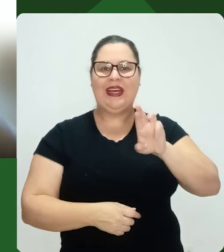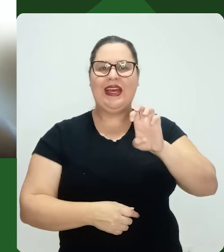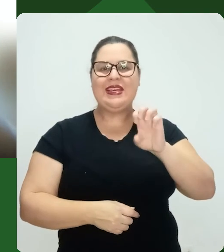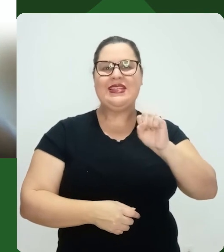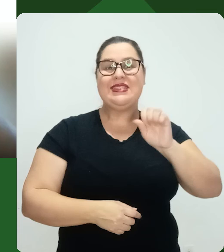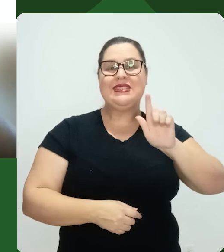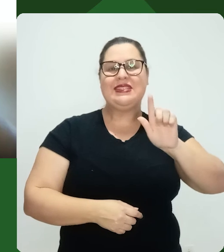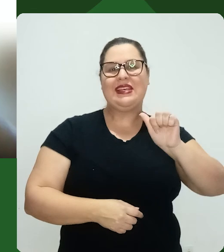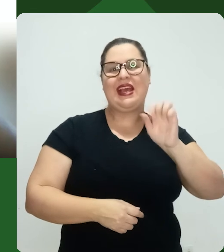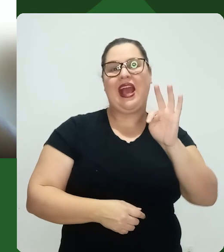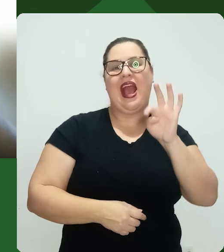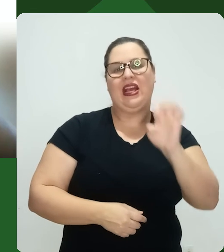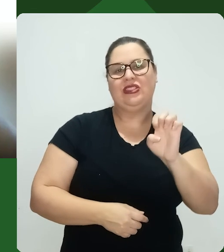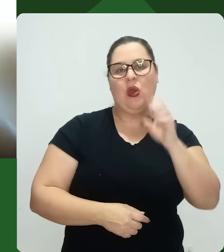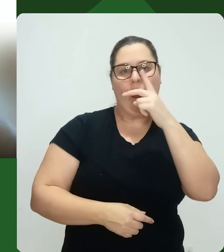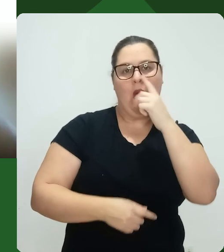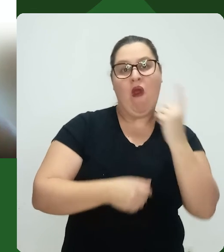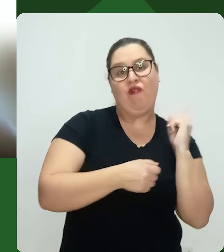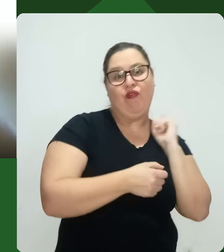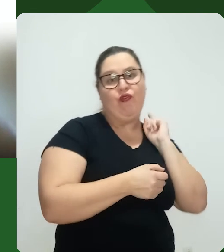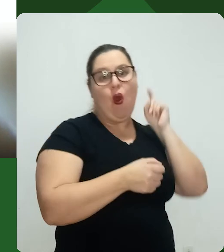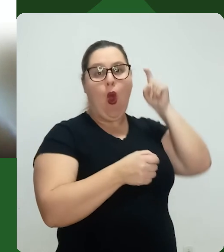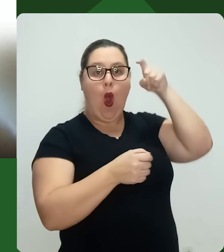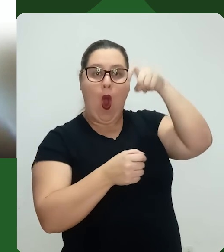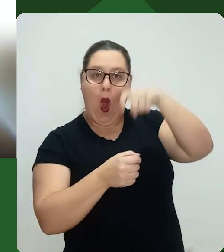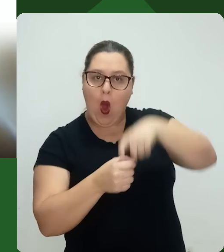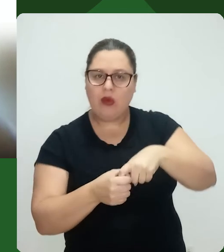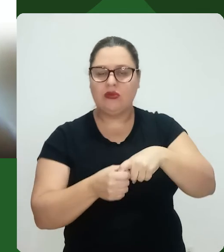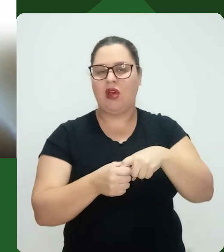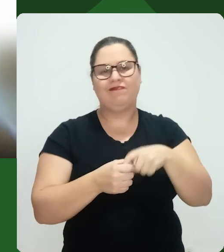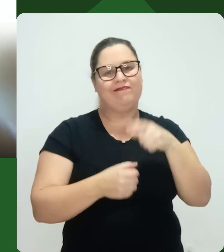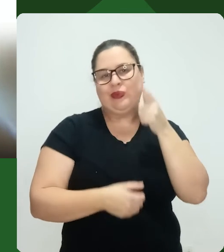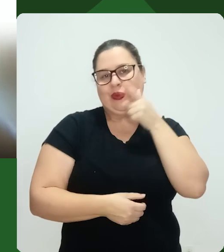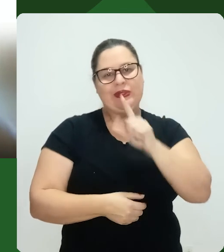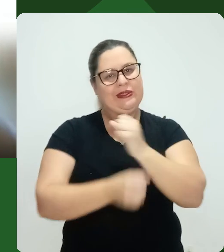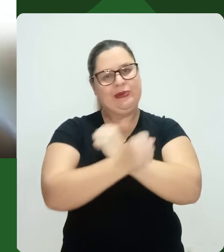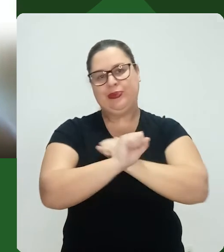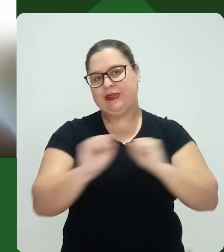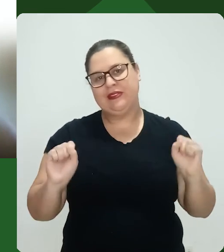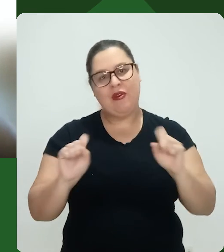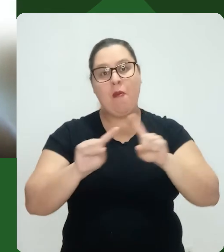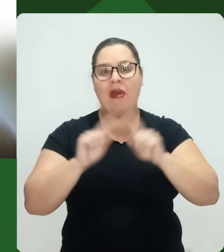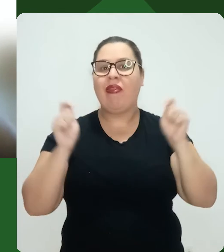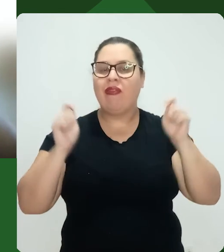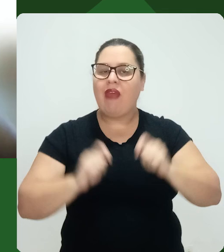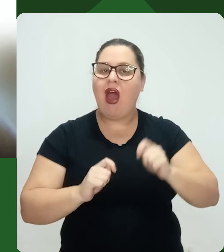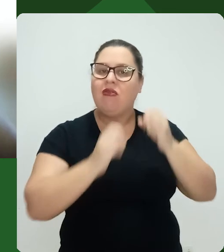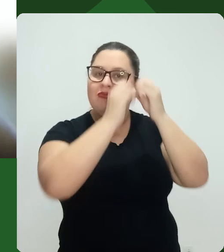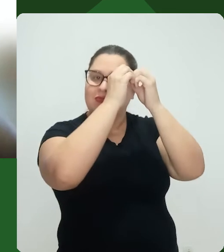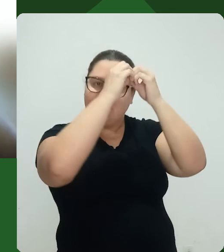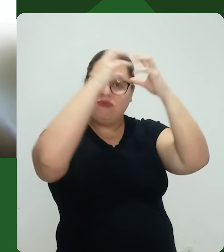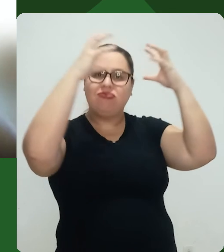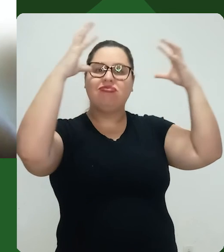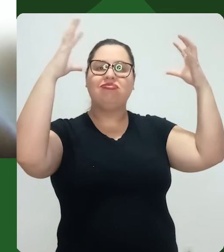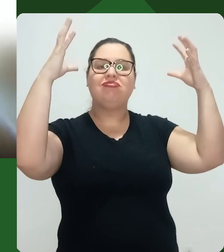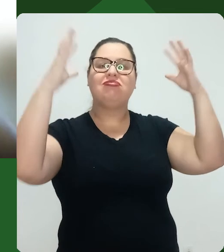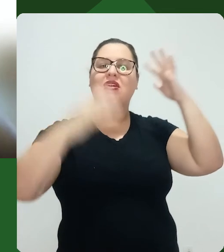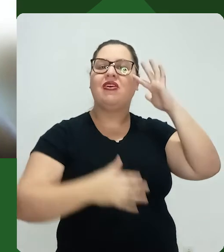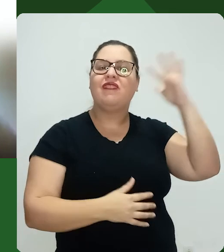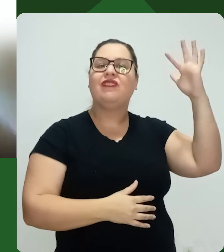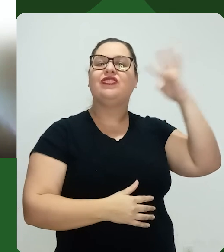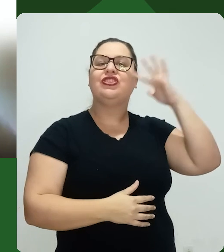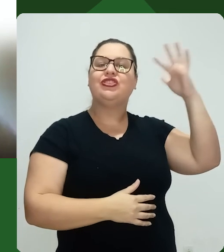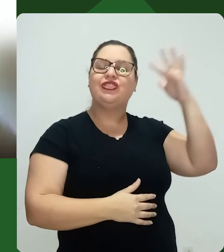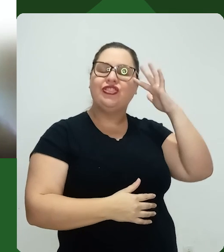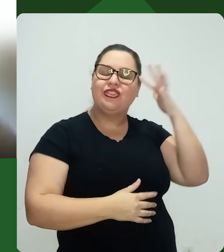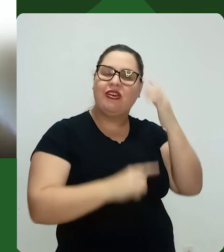o que passou, não é? Mas é possível a gente se inspirar na experiência da humanidade, e é isso que a história é. Então,